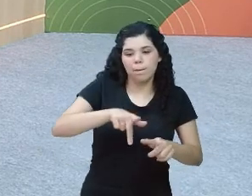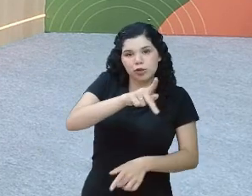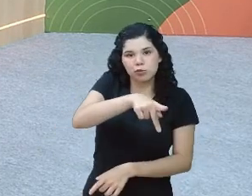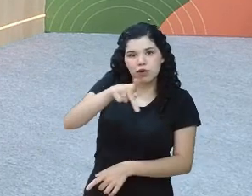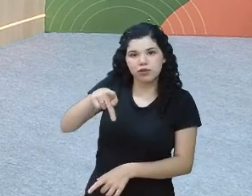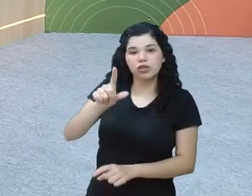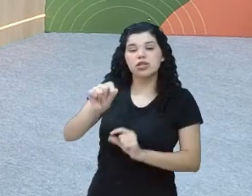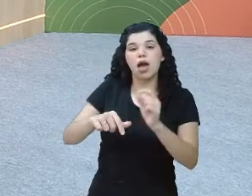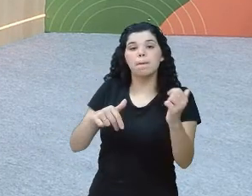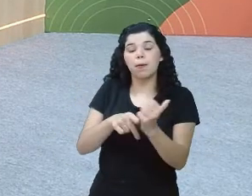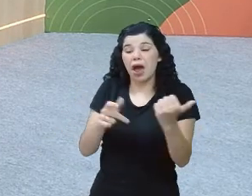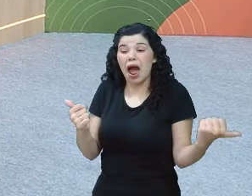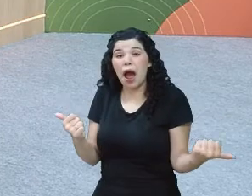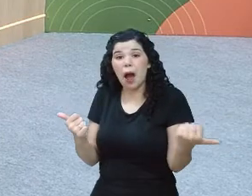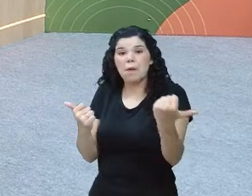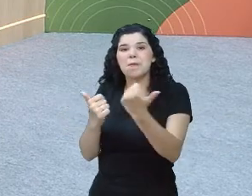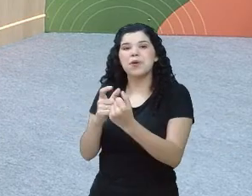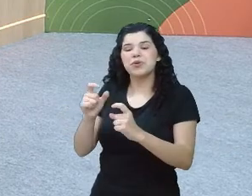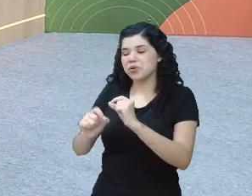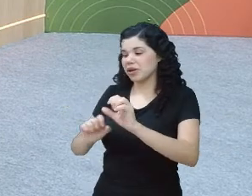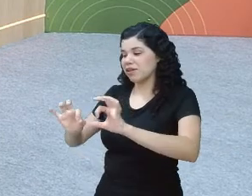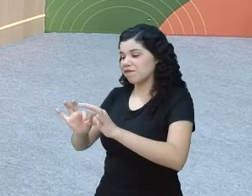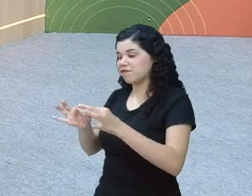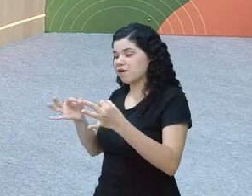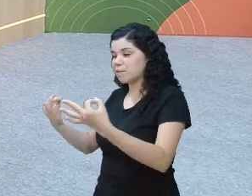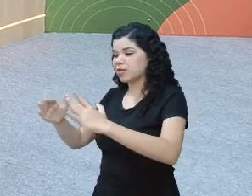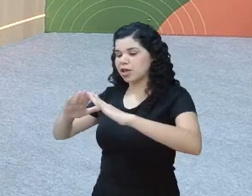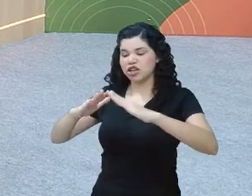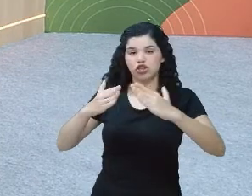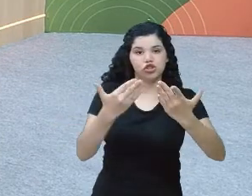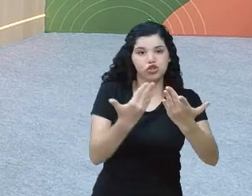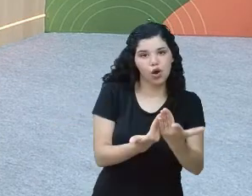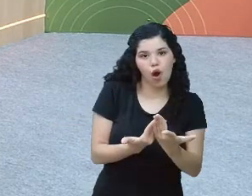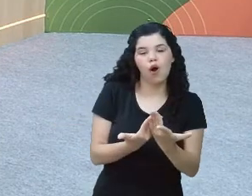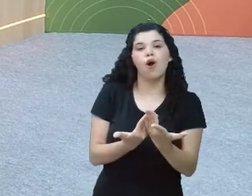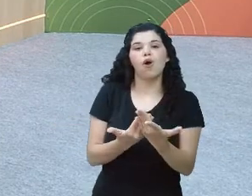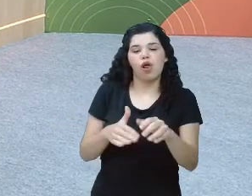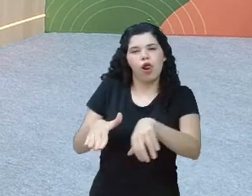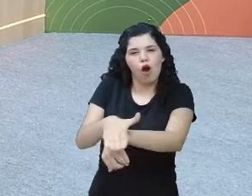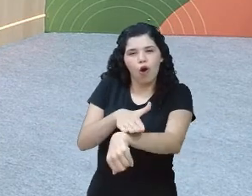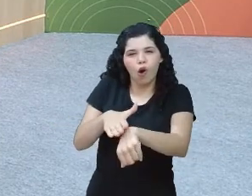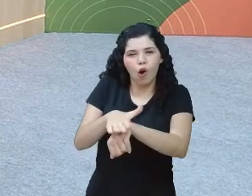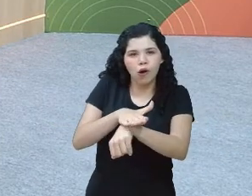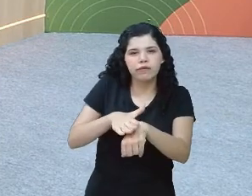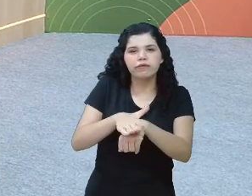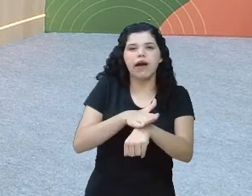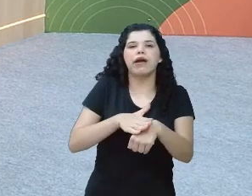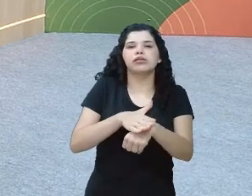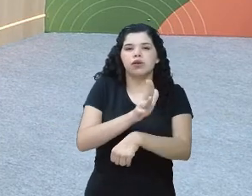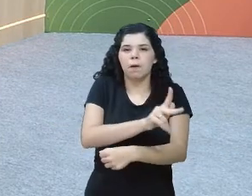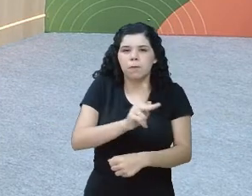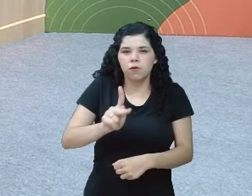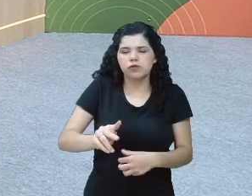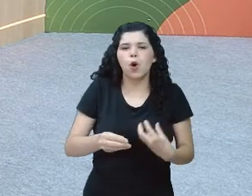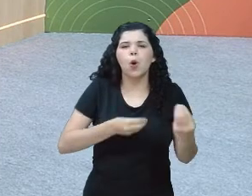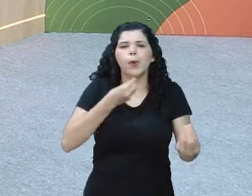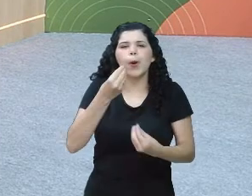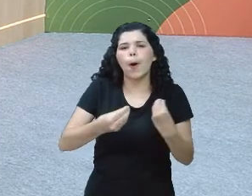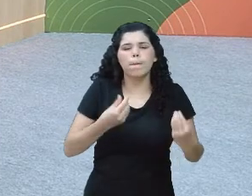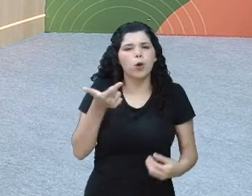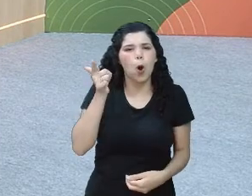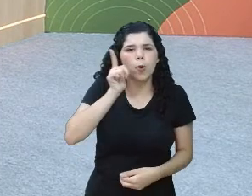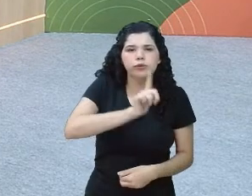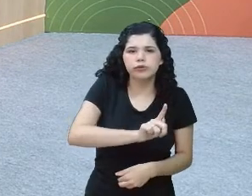a família e a escola. Conversa com os professores daquele estudante, de que maneira a gente